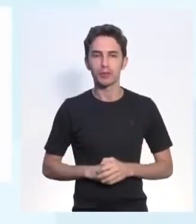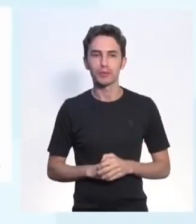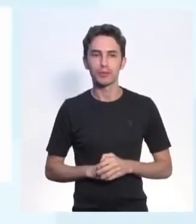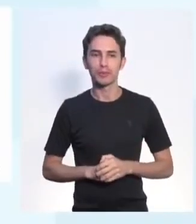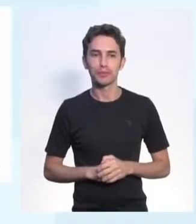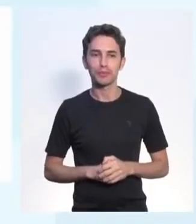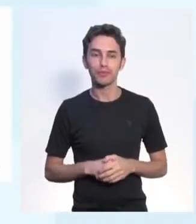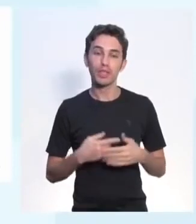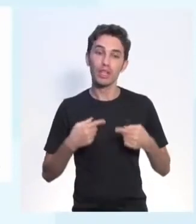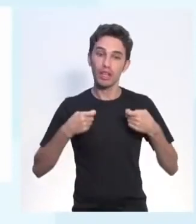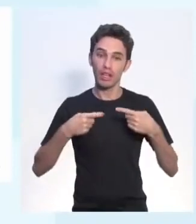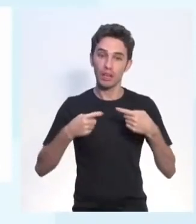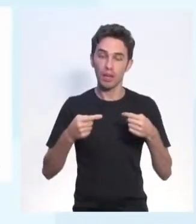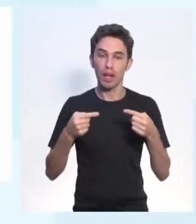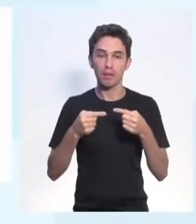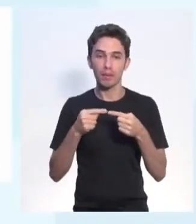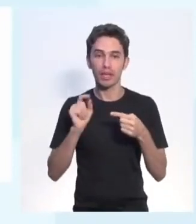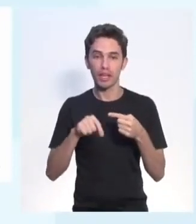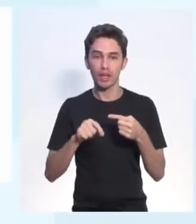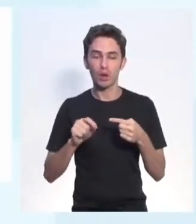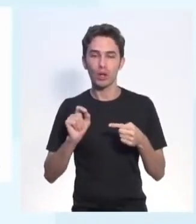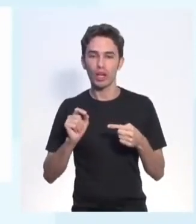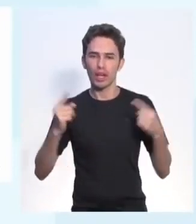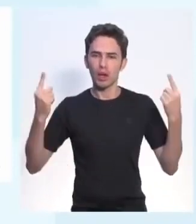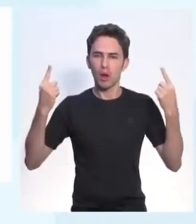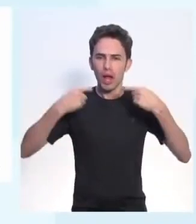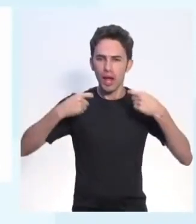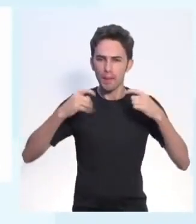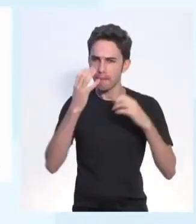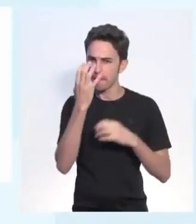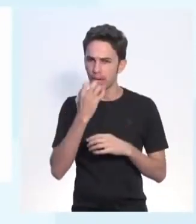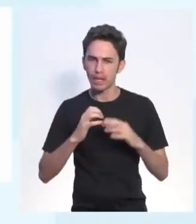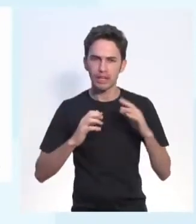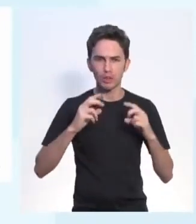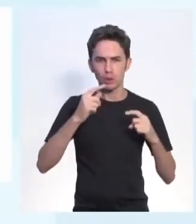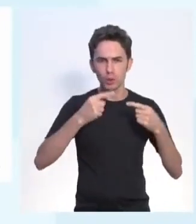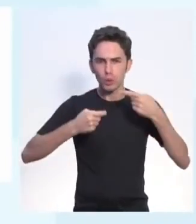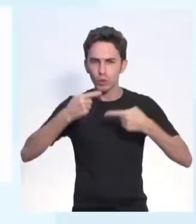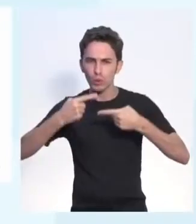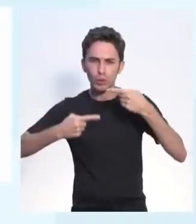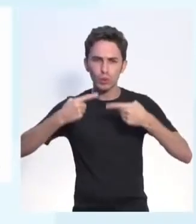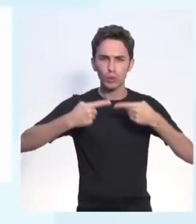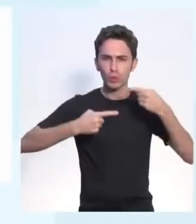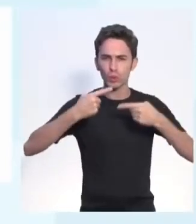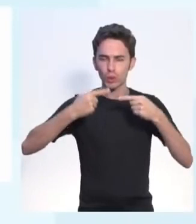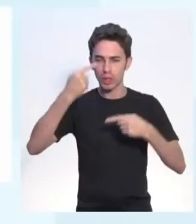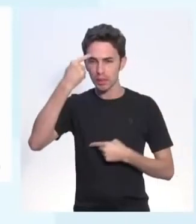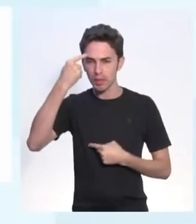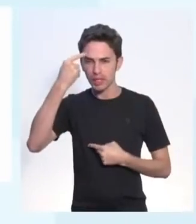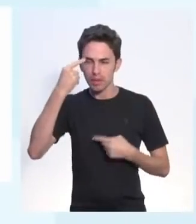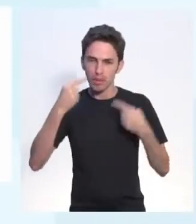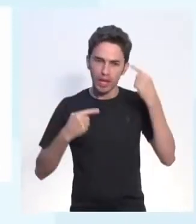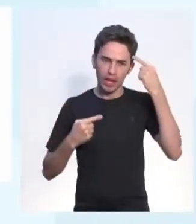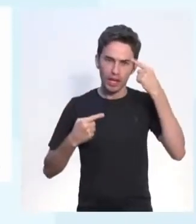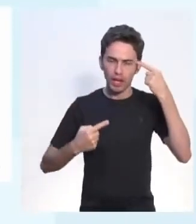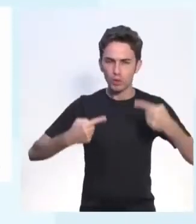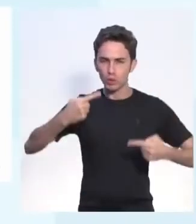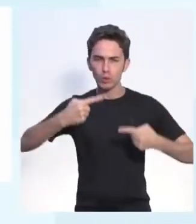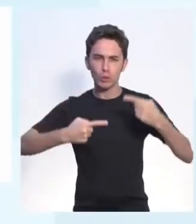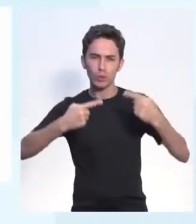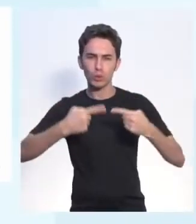Fria foi um conflito ideológico, né? Conflito de ideias, de sistemas.